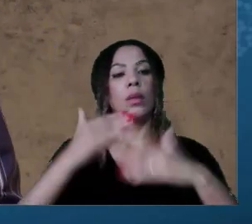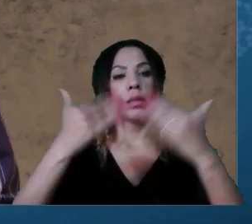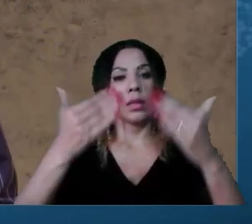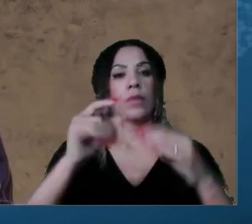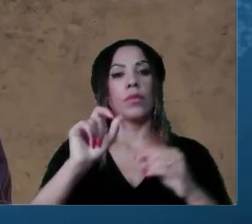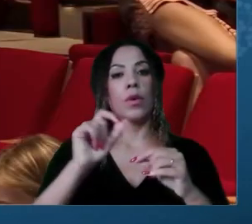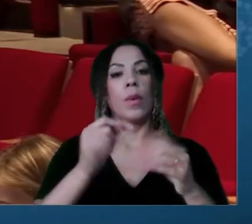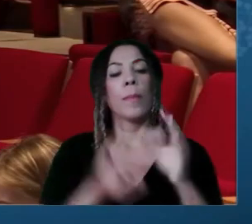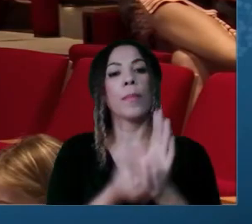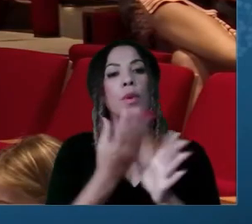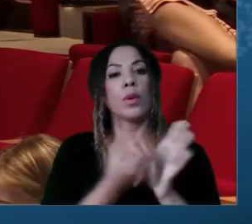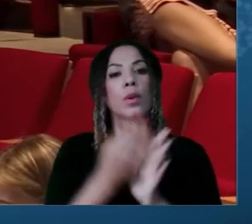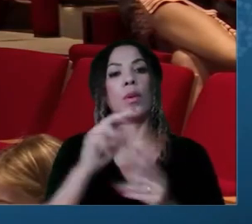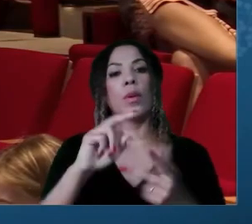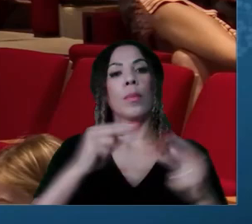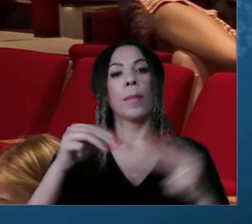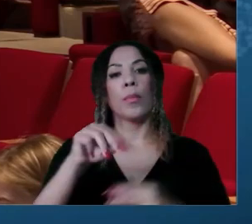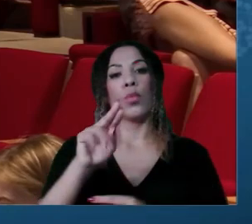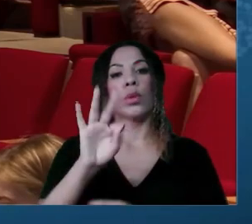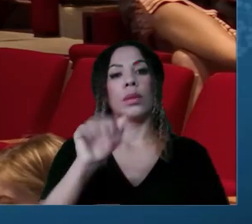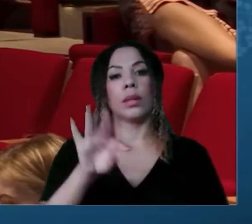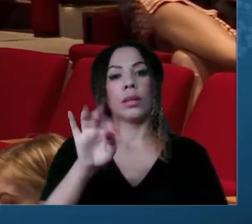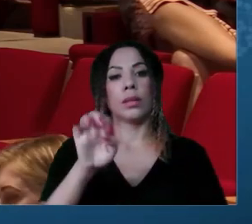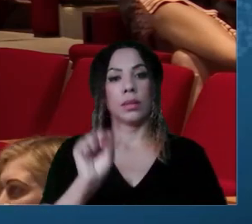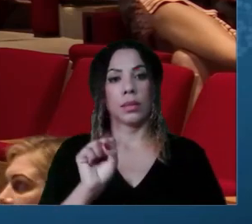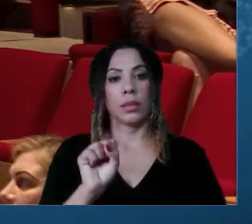de mutantes.